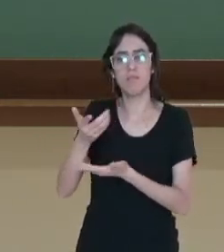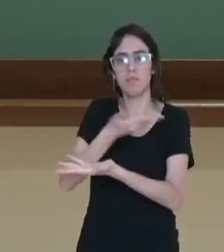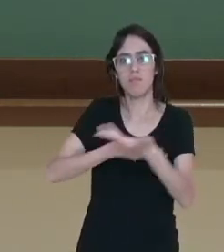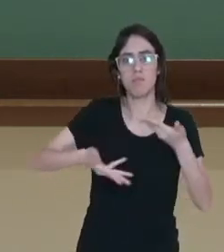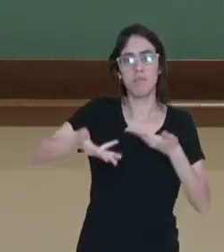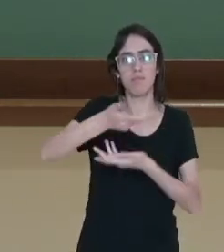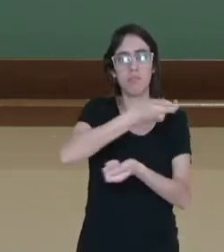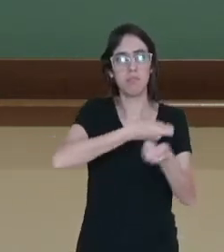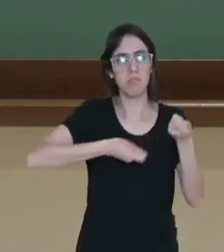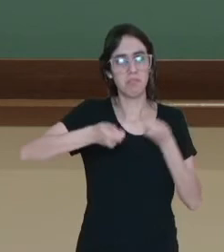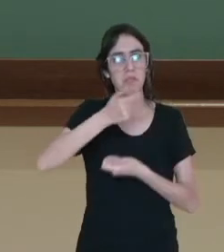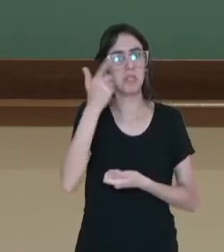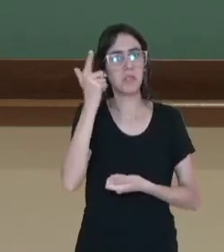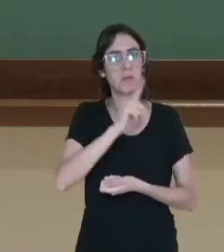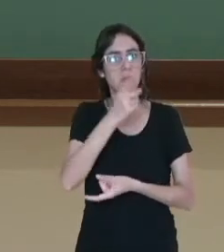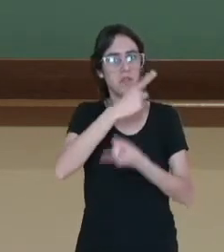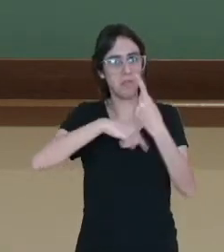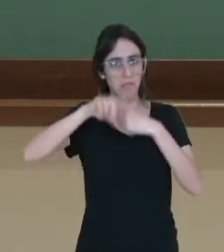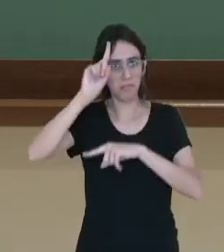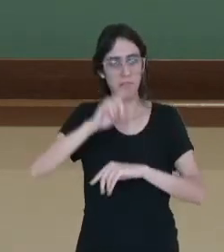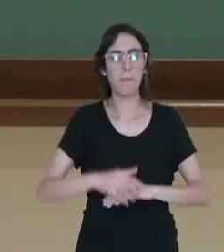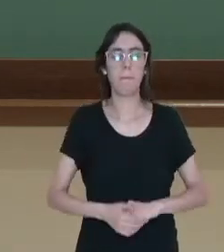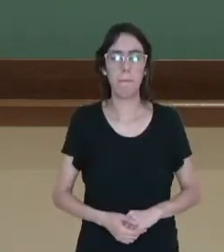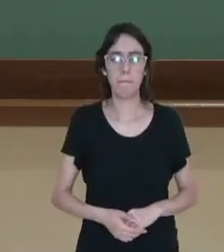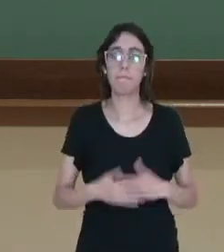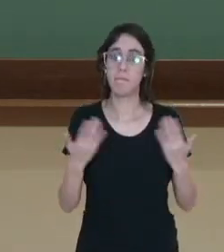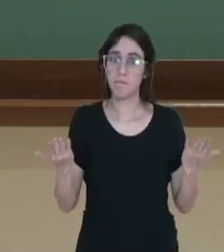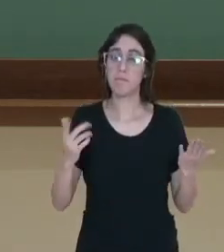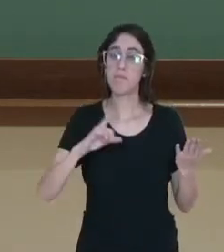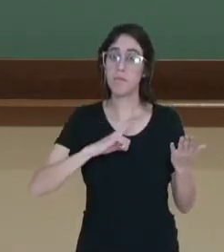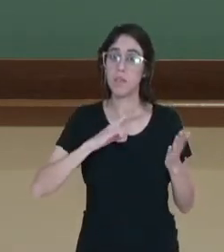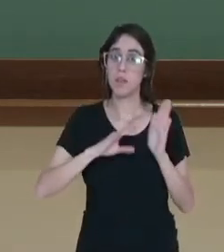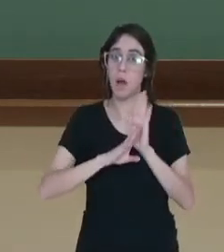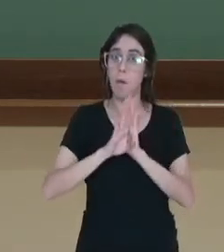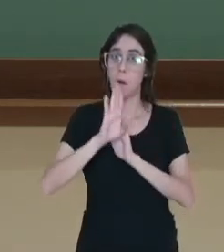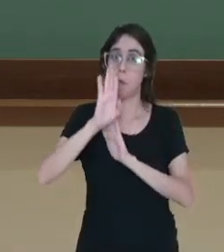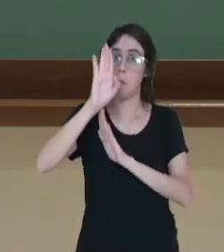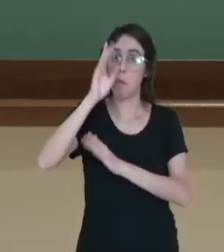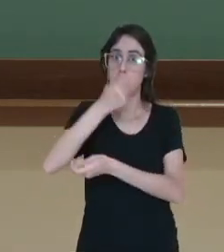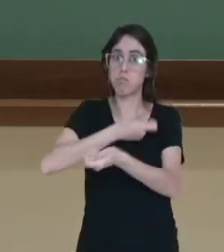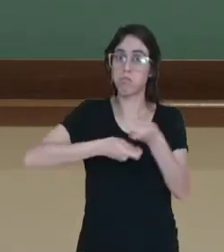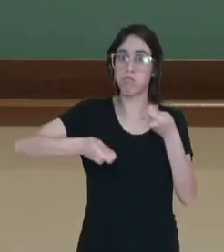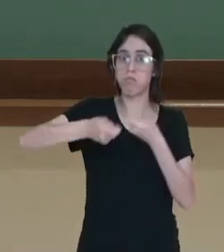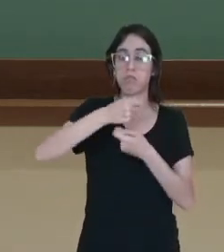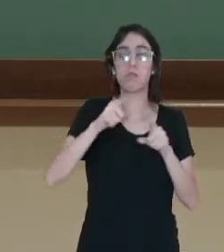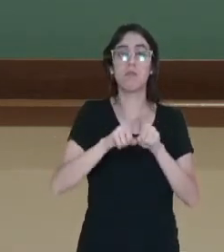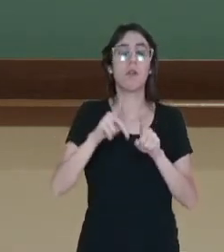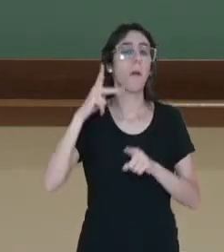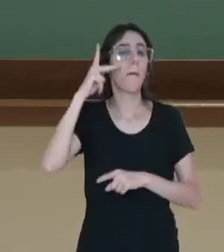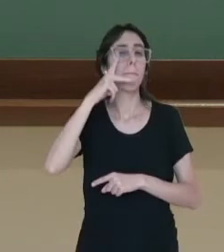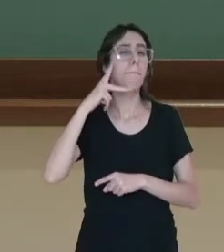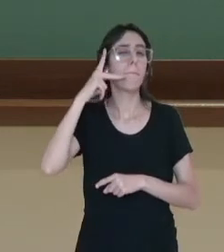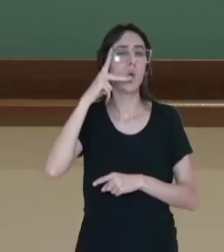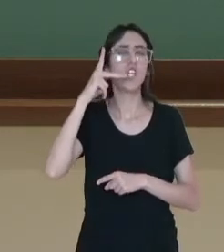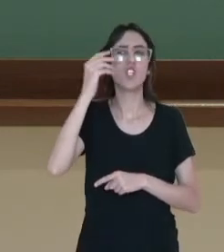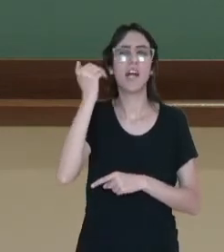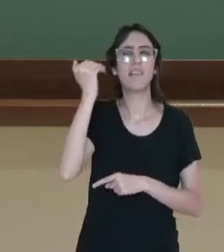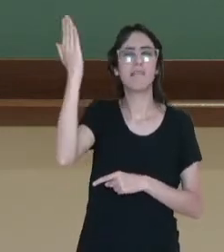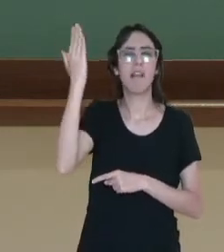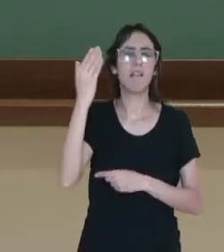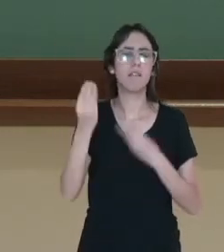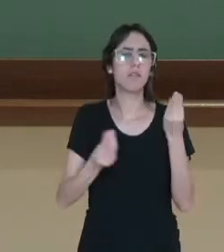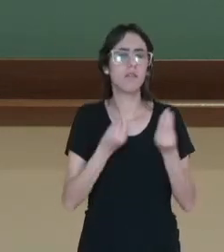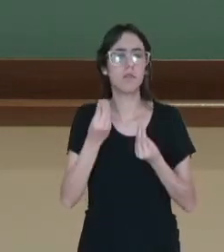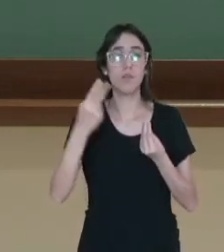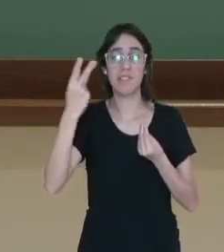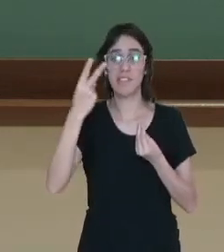industrial brasileira. Falando em aumento do comércio mundial, política externa do Brasil durante o